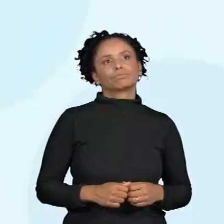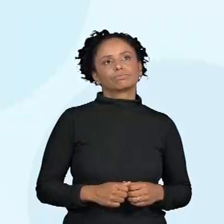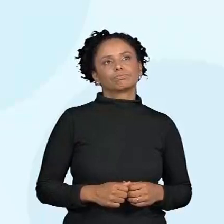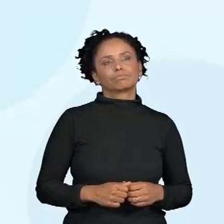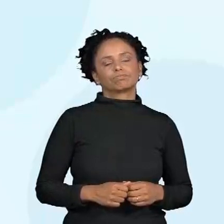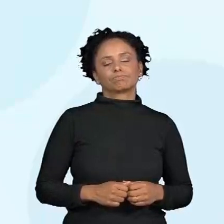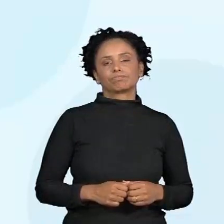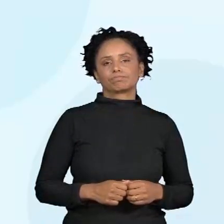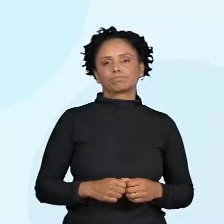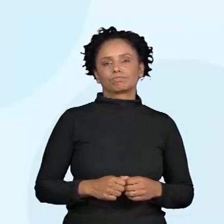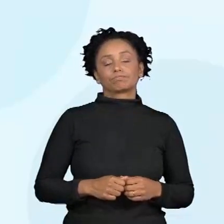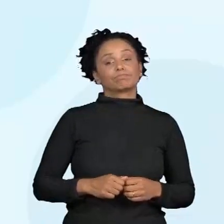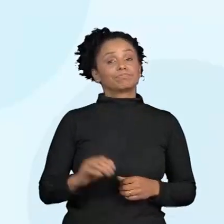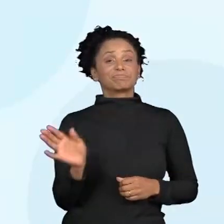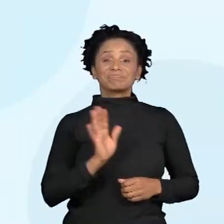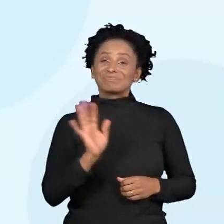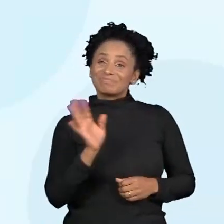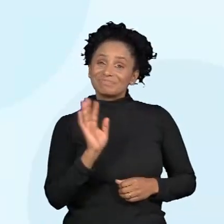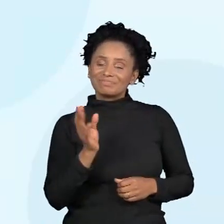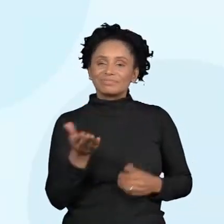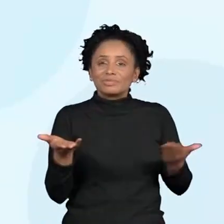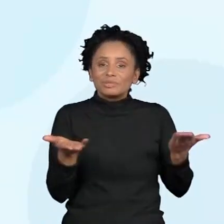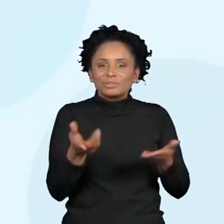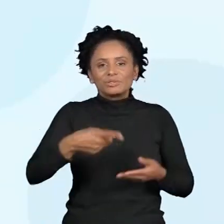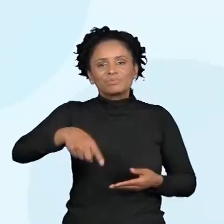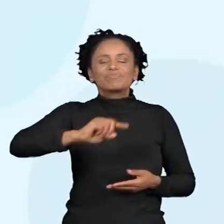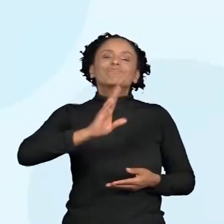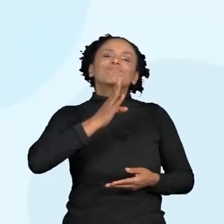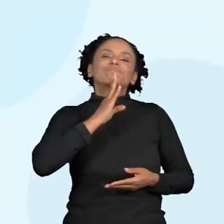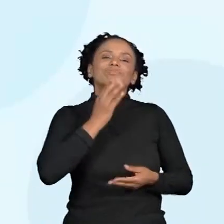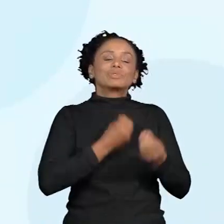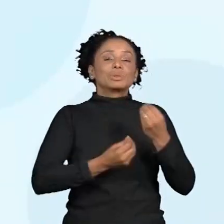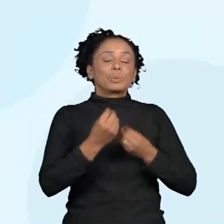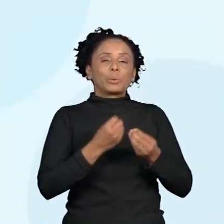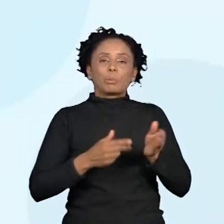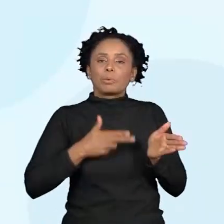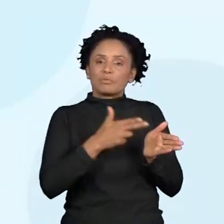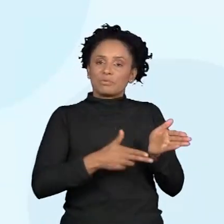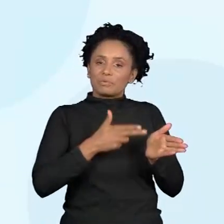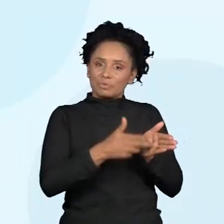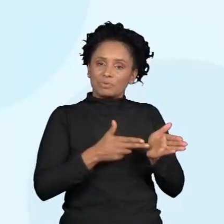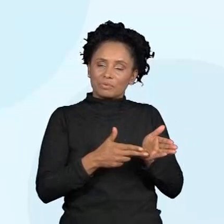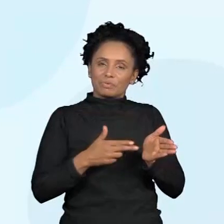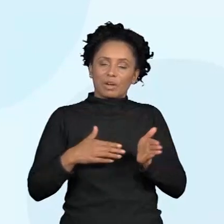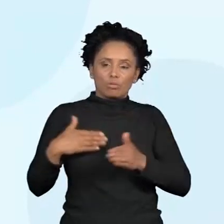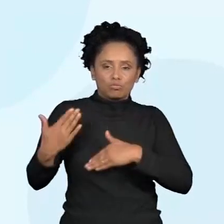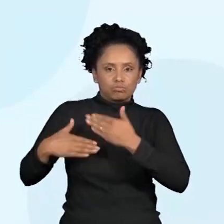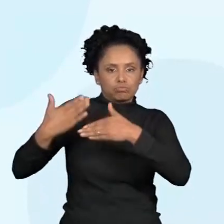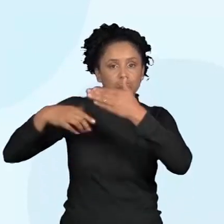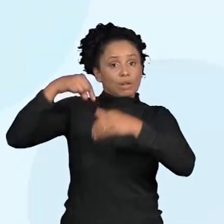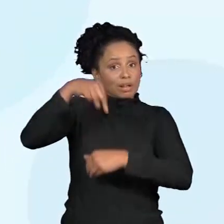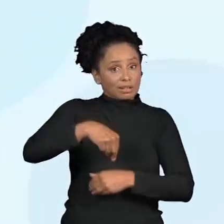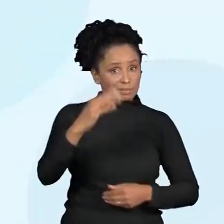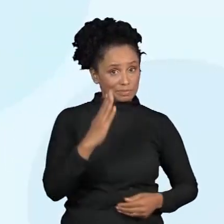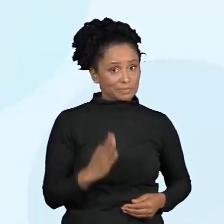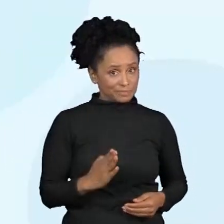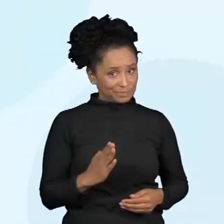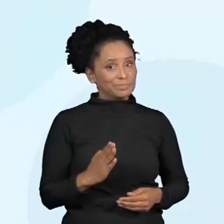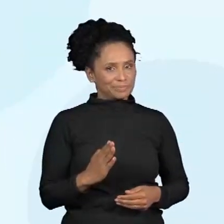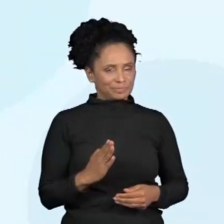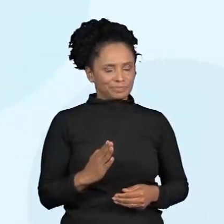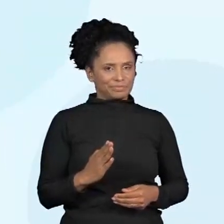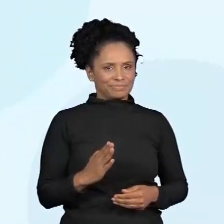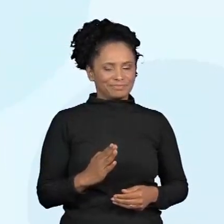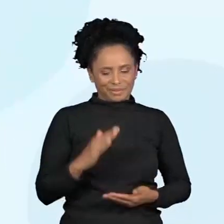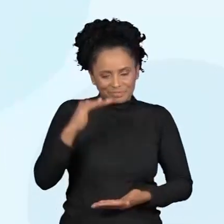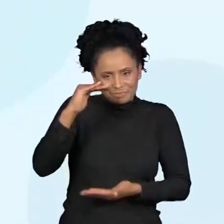Olá! Hoje vamos conhecer a evolução do transporte ferroviário no Brasil.